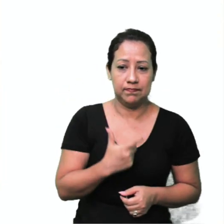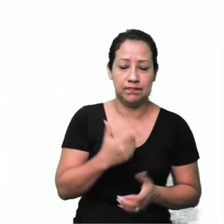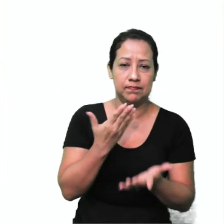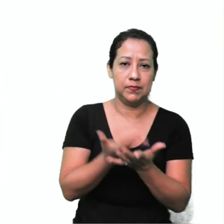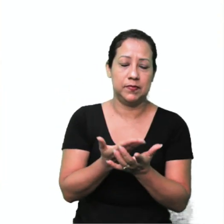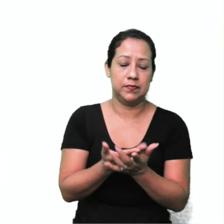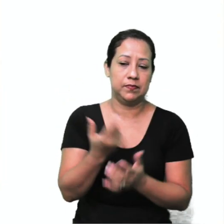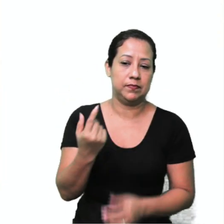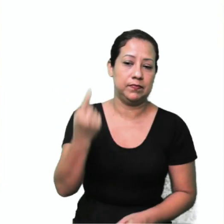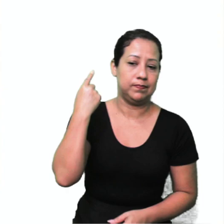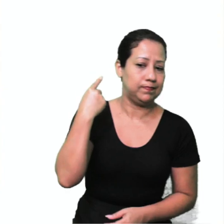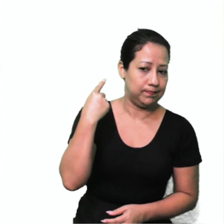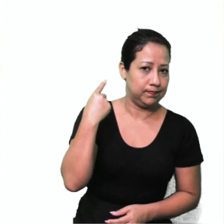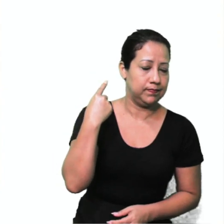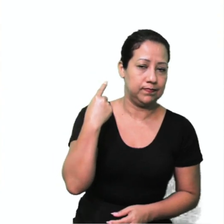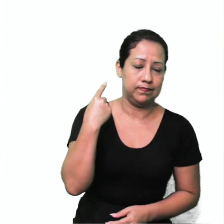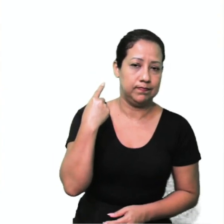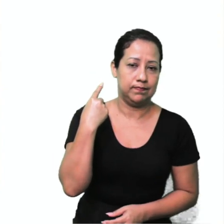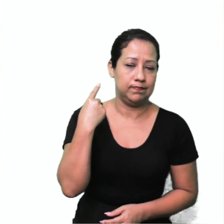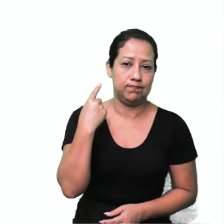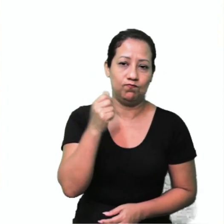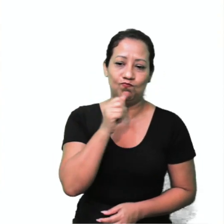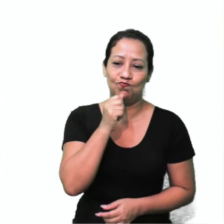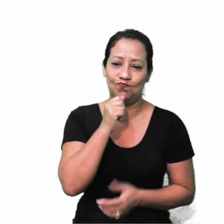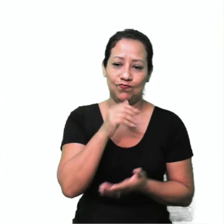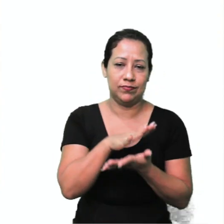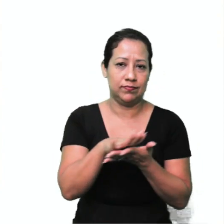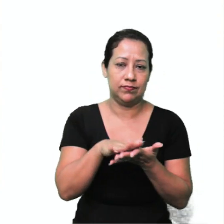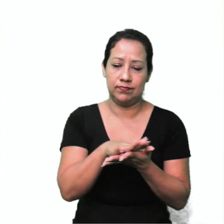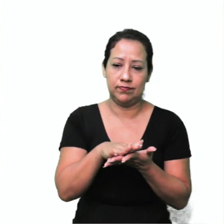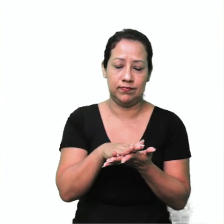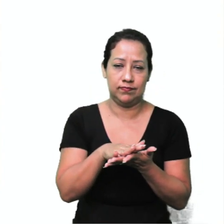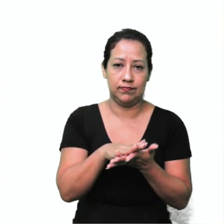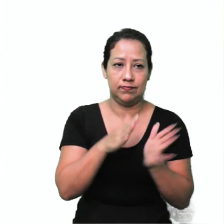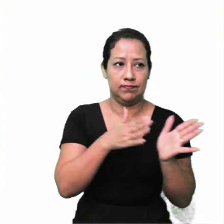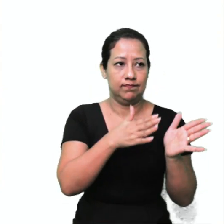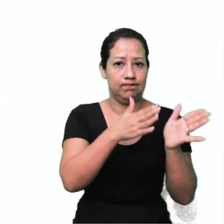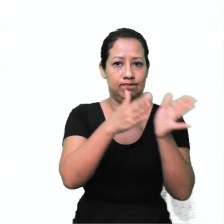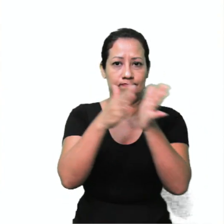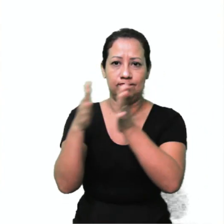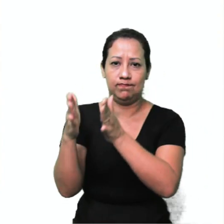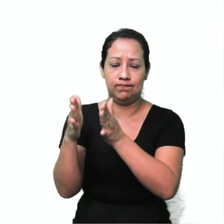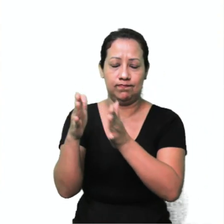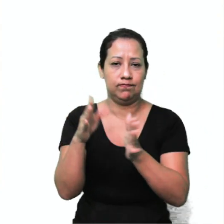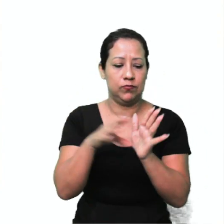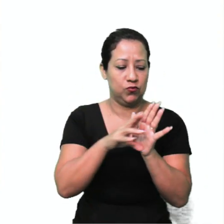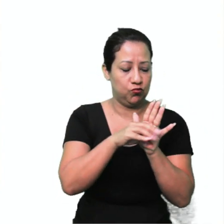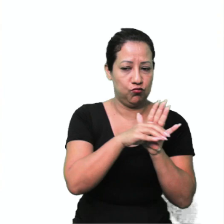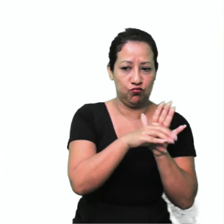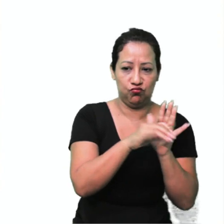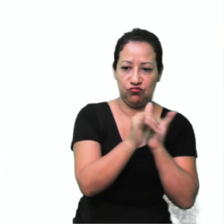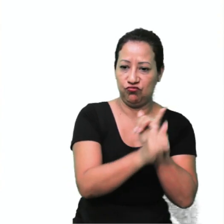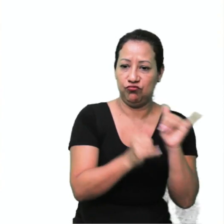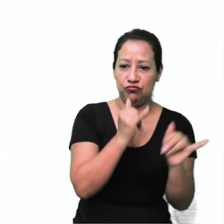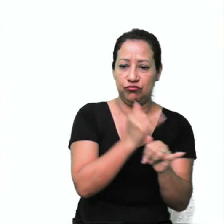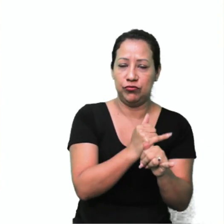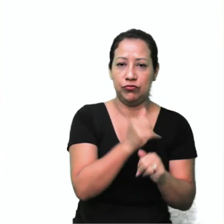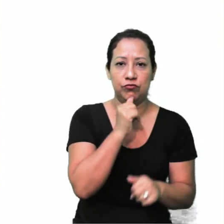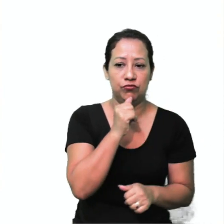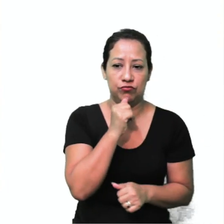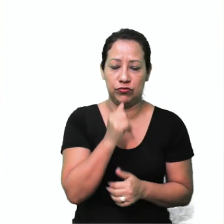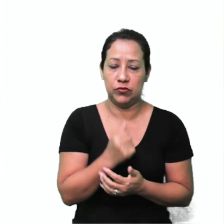tinha biblioteca, não tinha Google, não tinha nada. Olha lá que eu tenho 58 anos, portanto, eu não tinha a facilidade que vocês têm